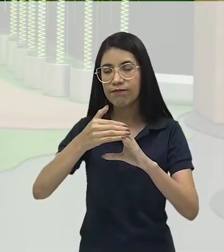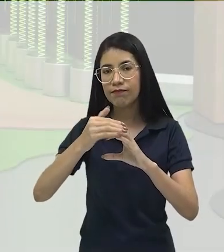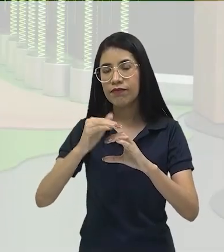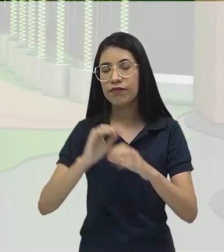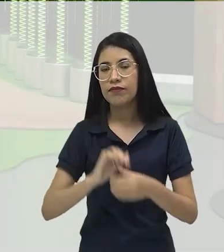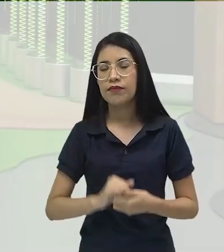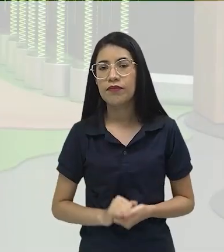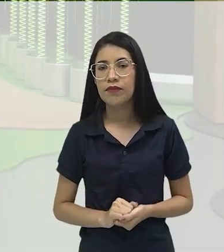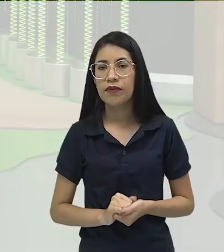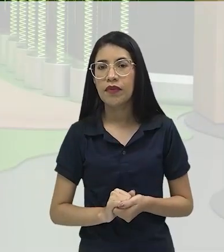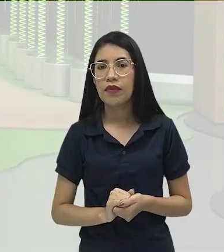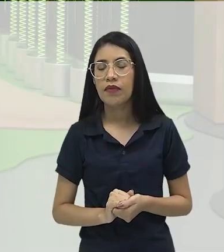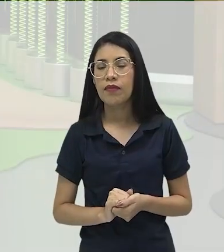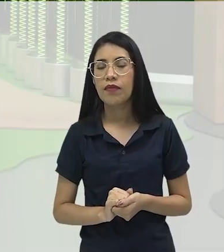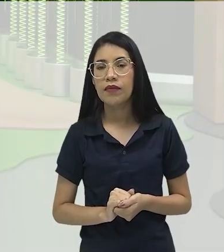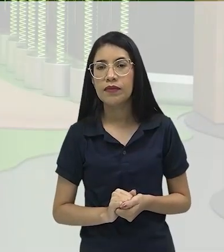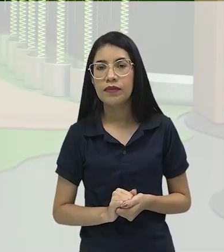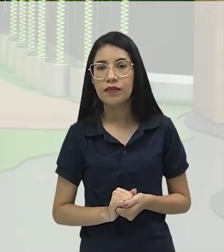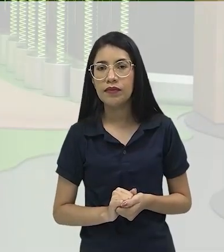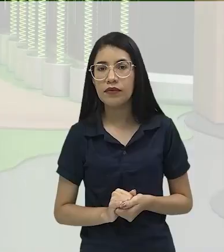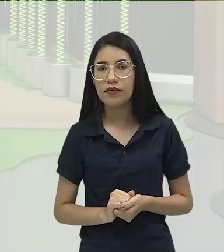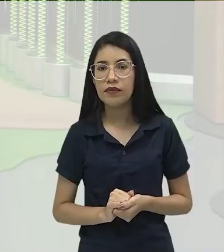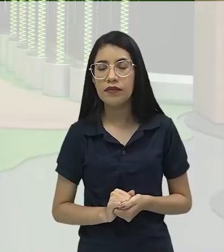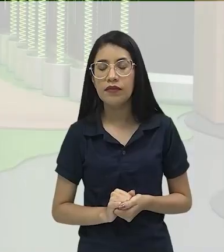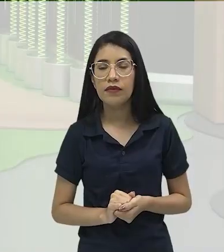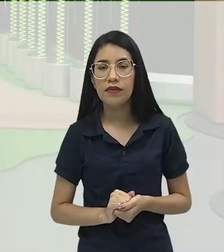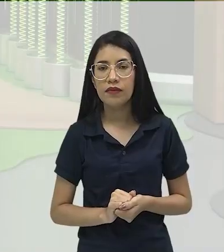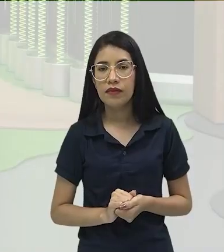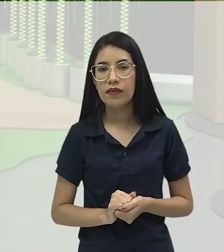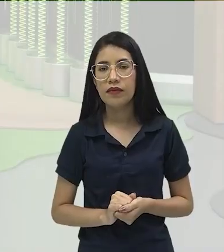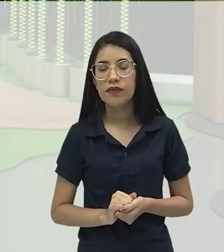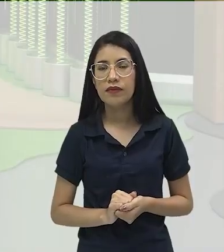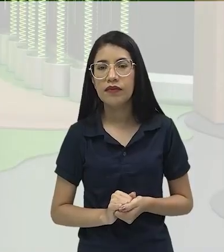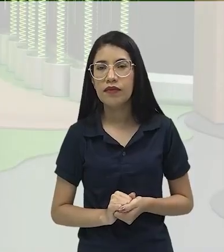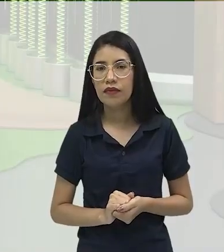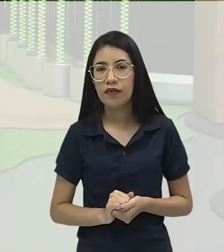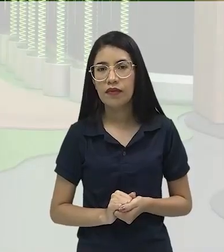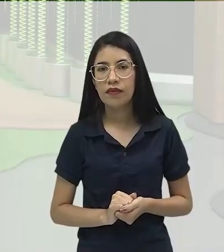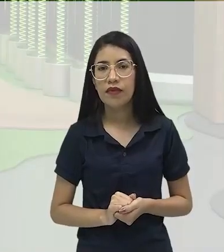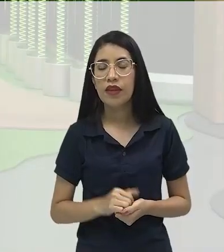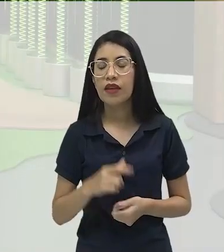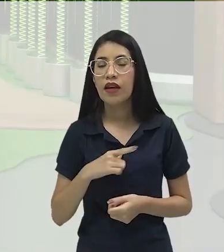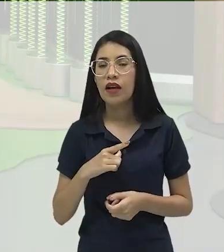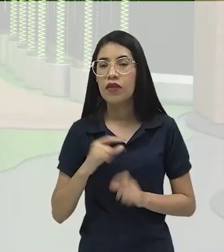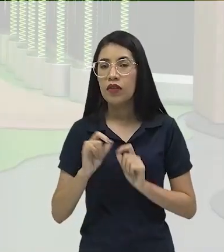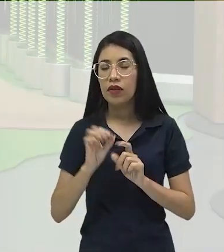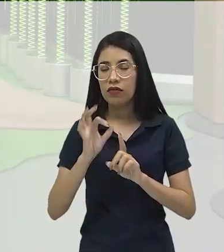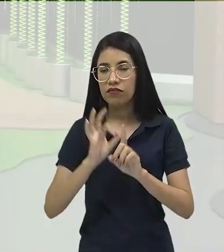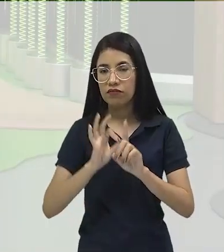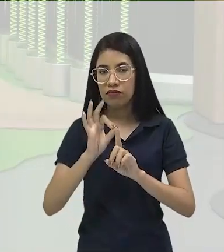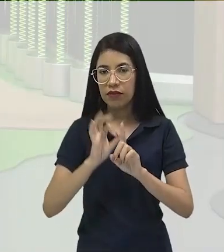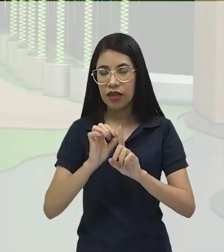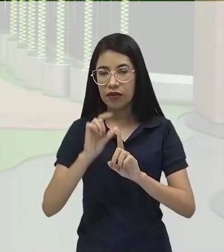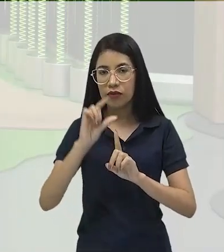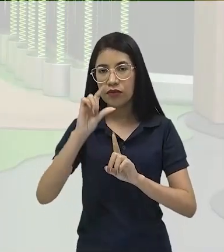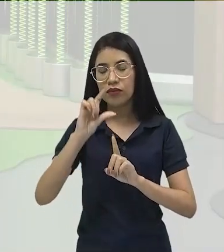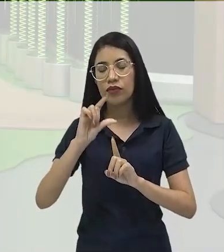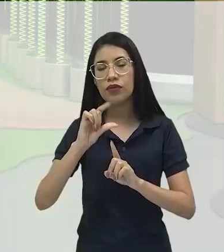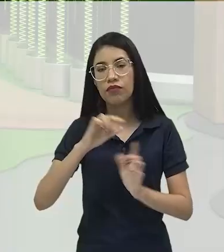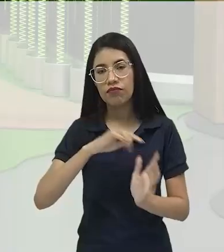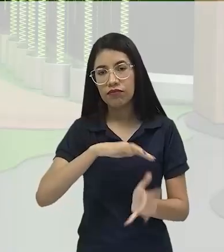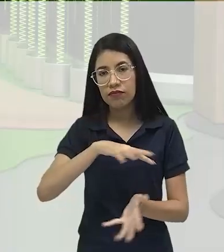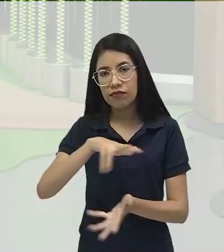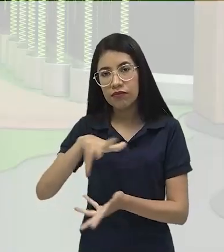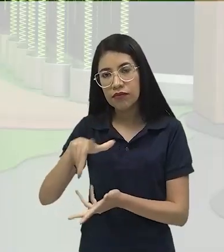retido próximo ao nosso planeta, nós temos aí um aumento na temperatura global que